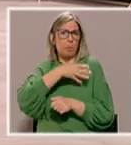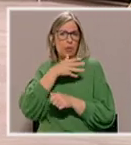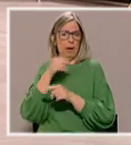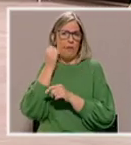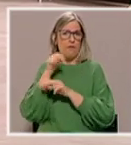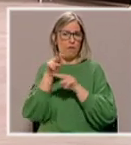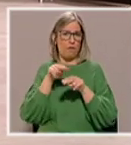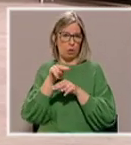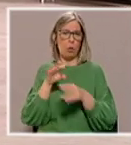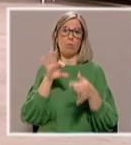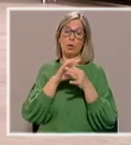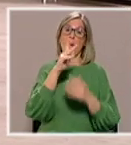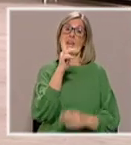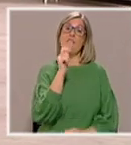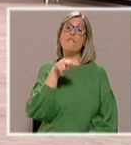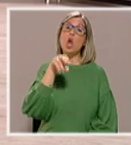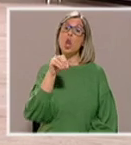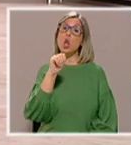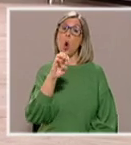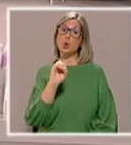então aqui para o sangue venoso.